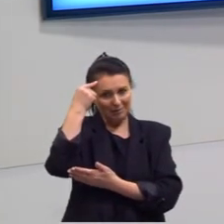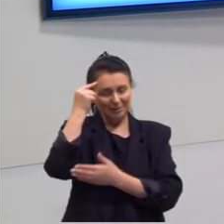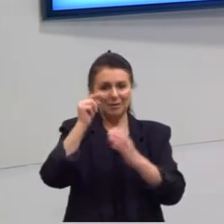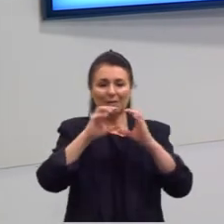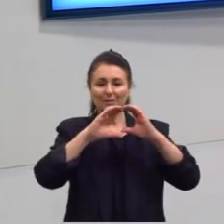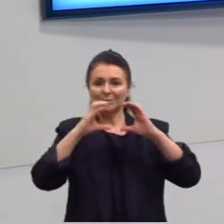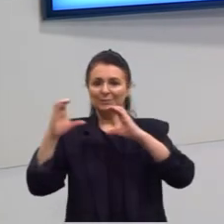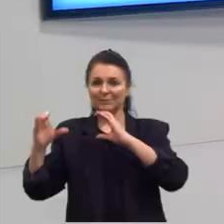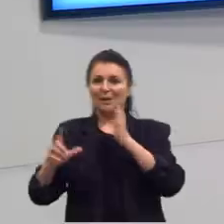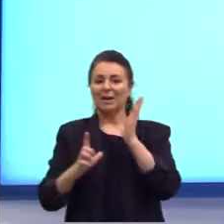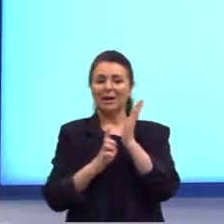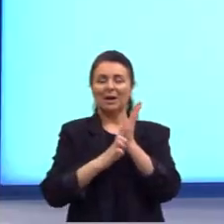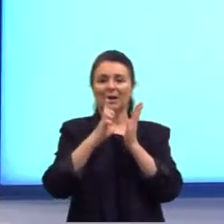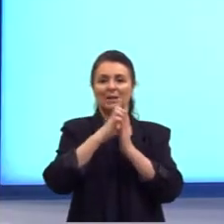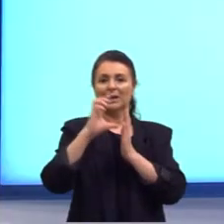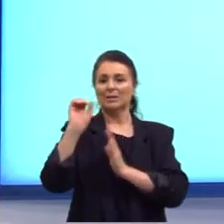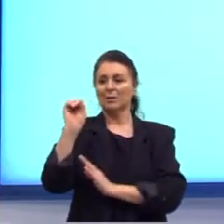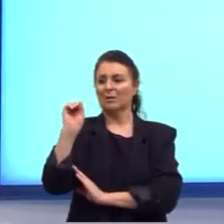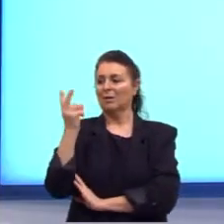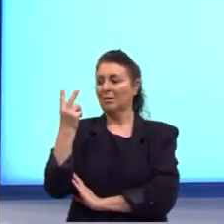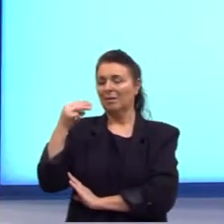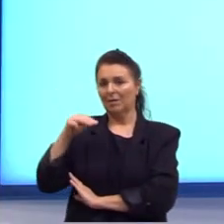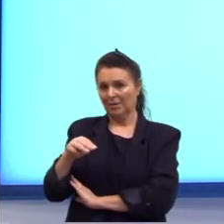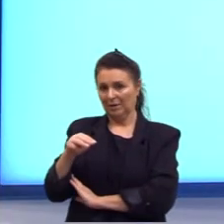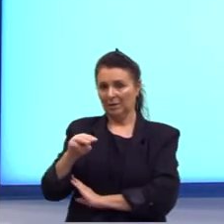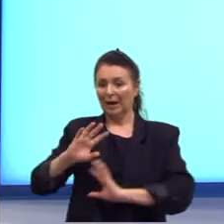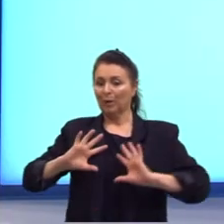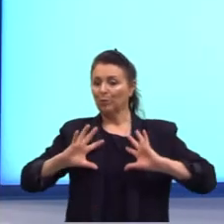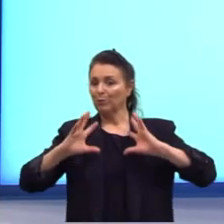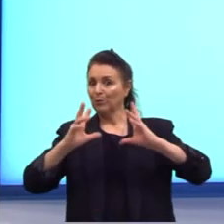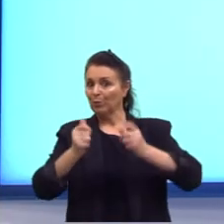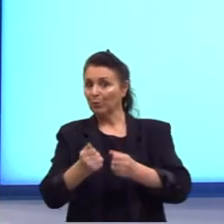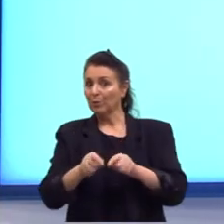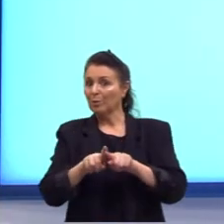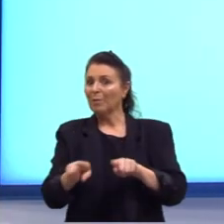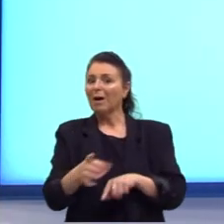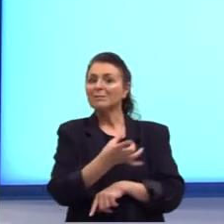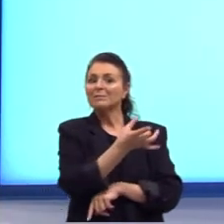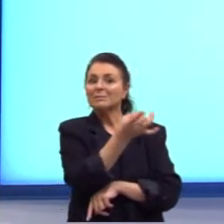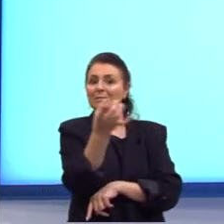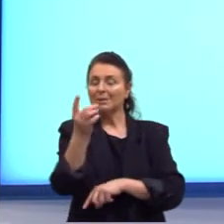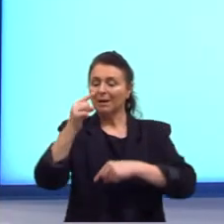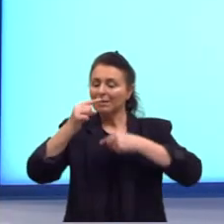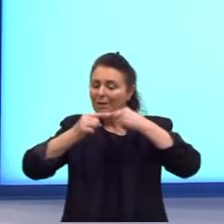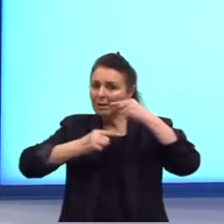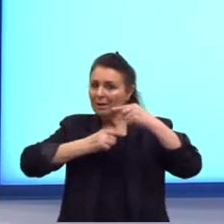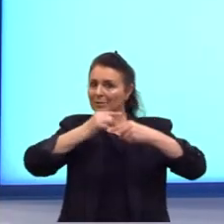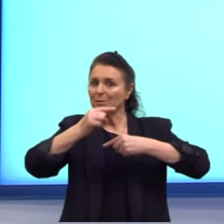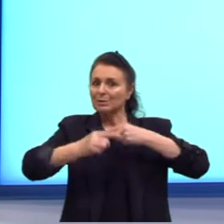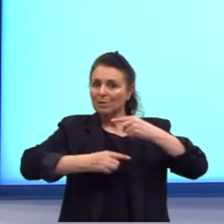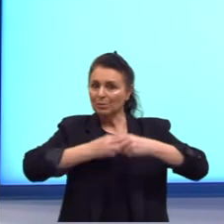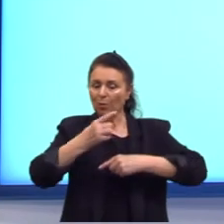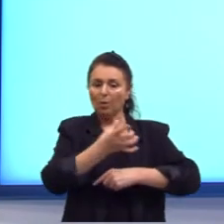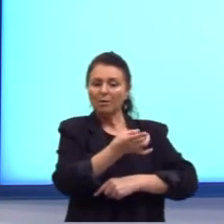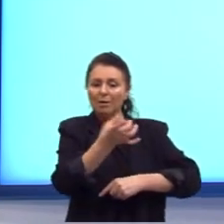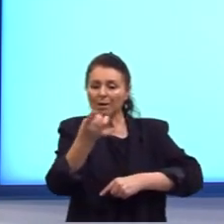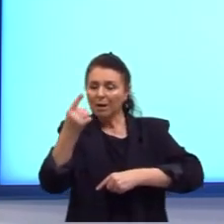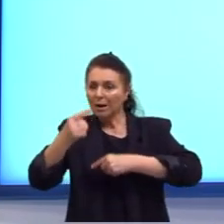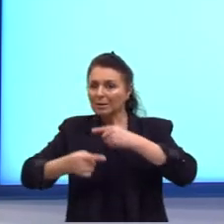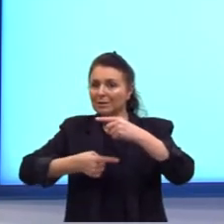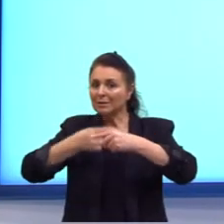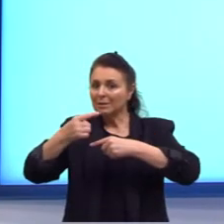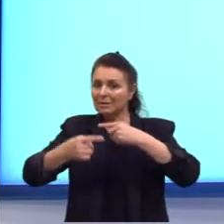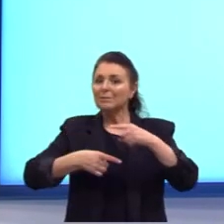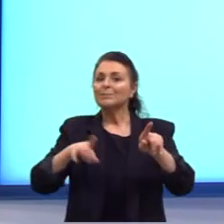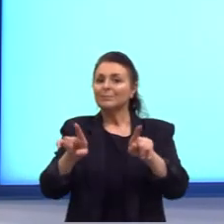aleidion ela é aplicada a ele como um todo mas dentro de cada resistor na em cada resistor